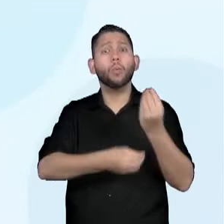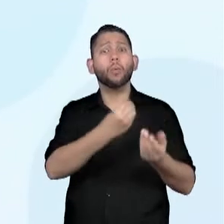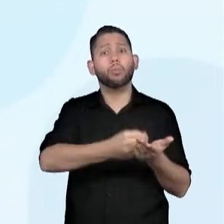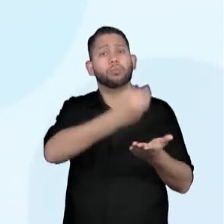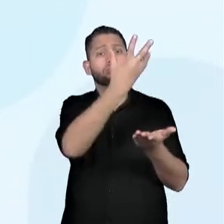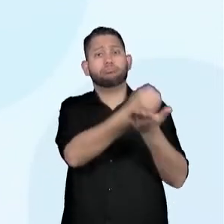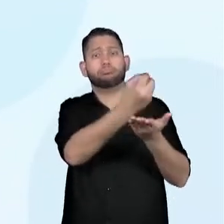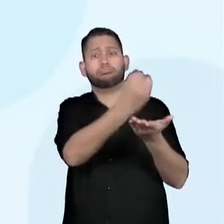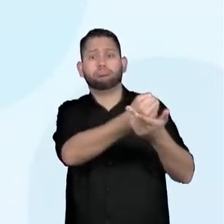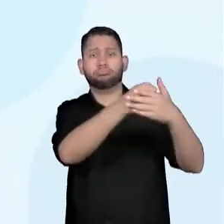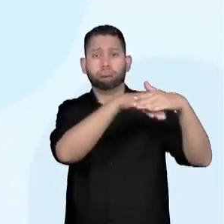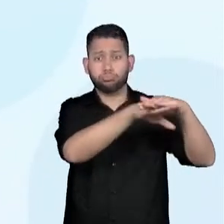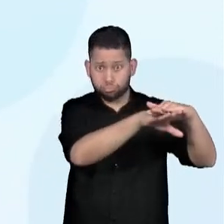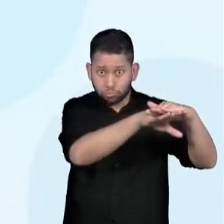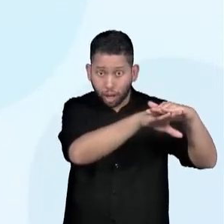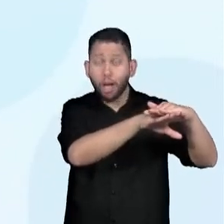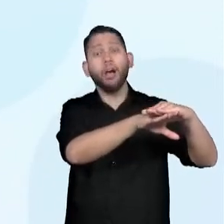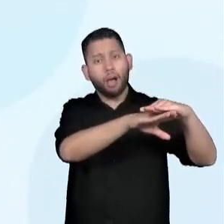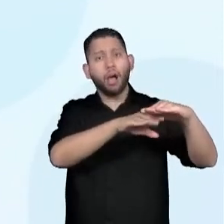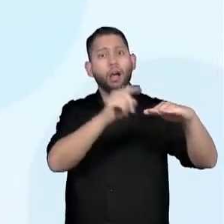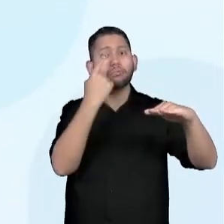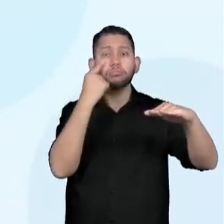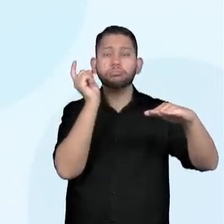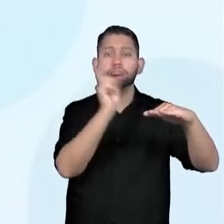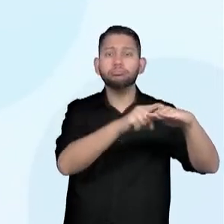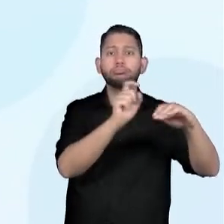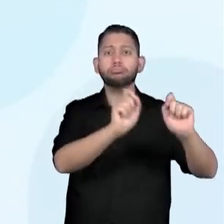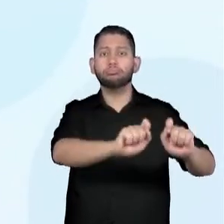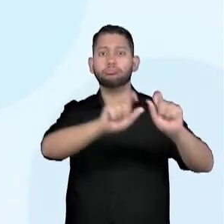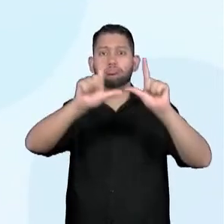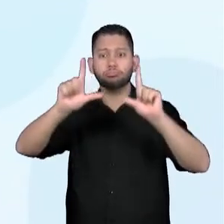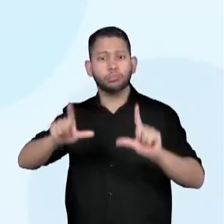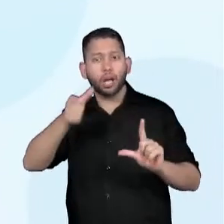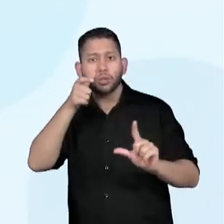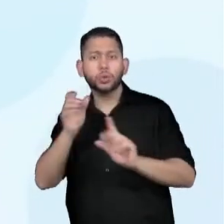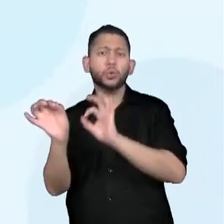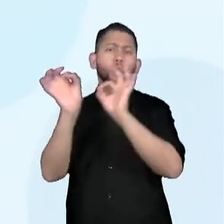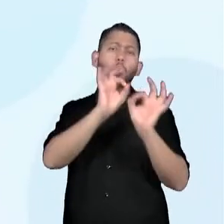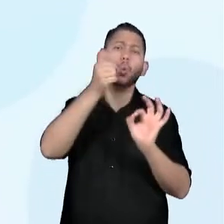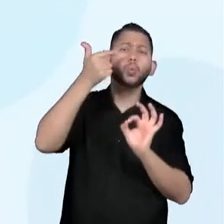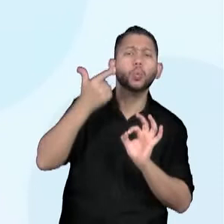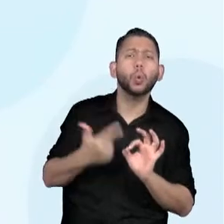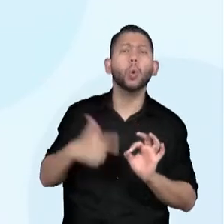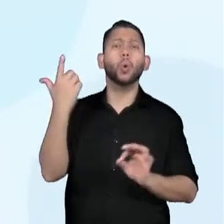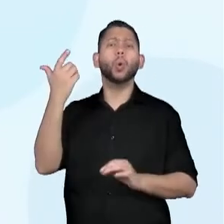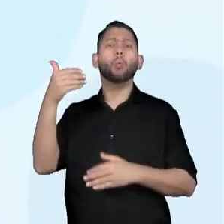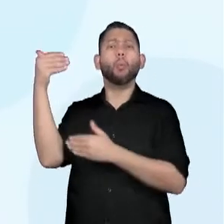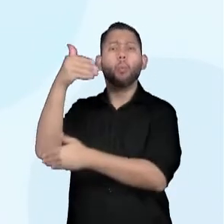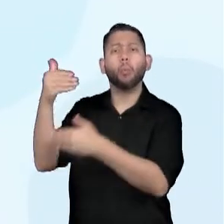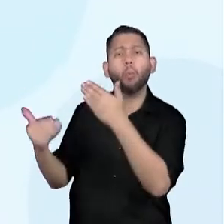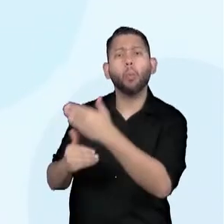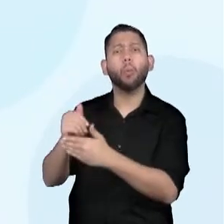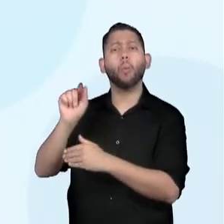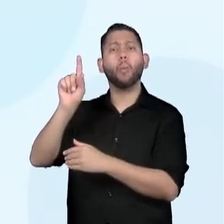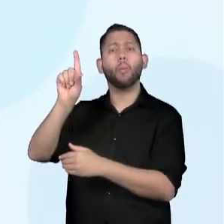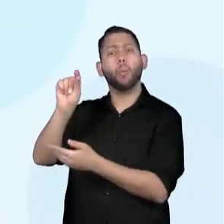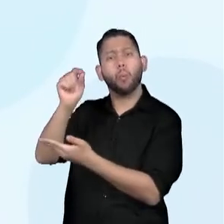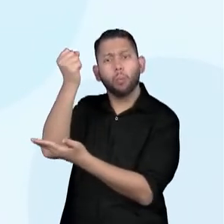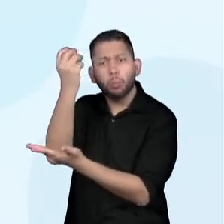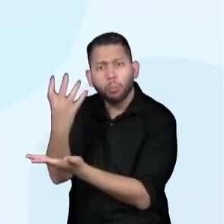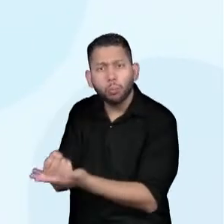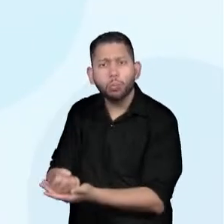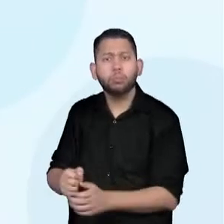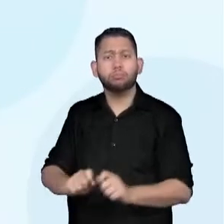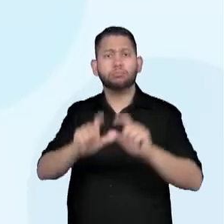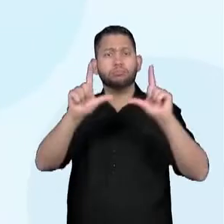our repository. Também falamos aí sobre o nosso repositório, como usar, como acessar, o que a gente precisa